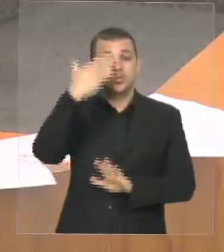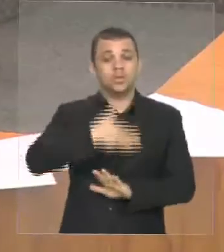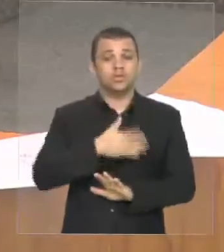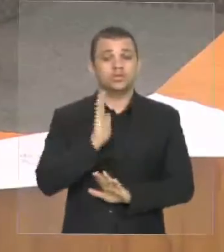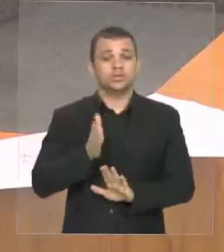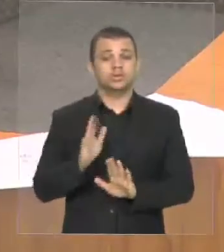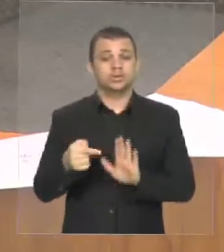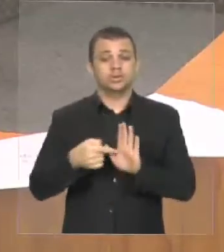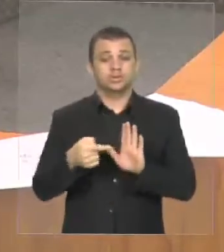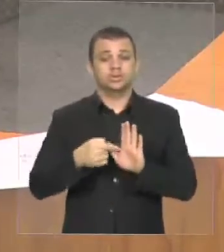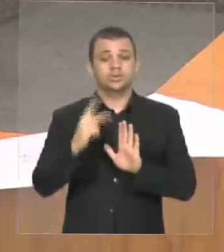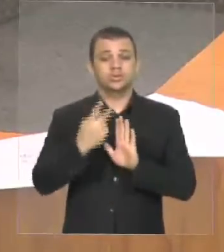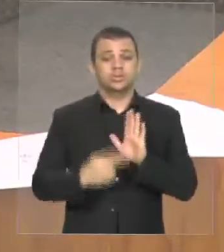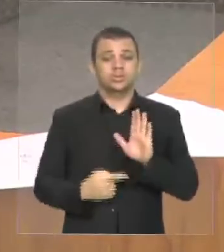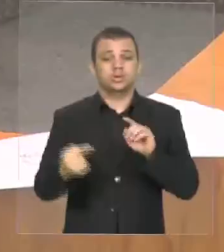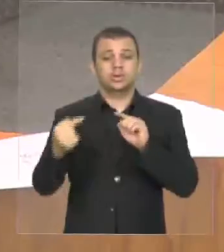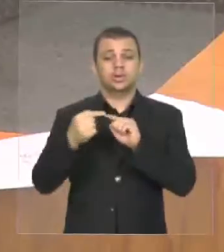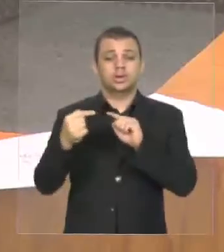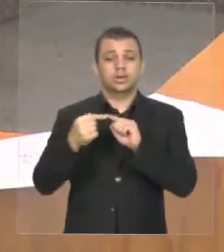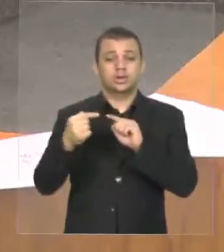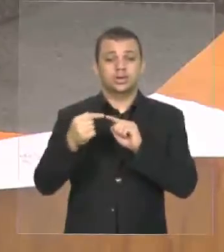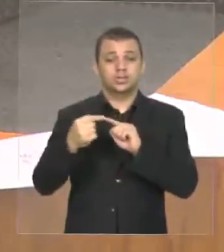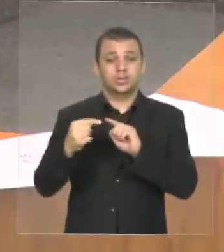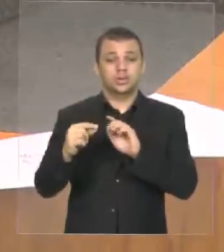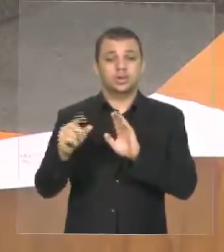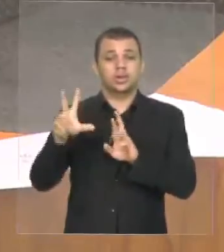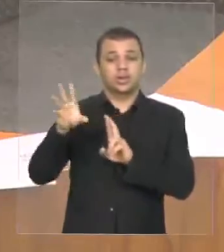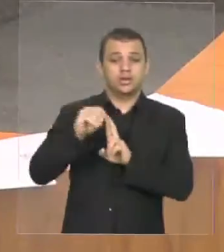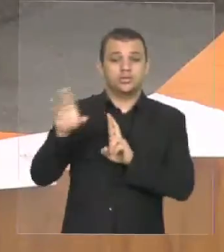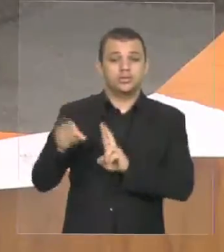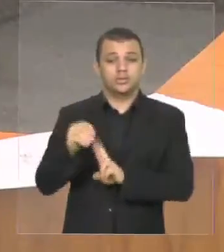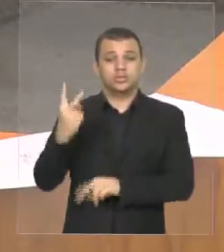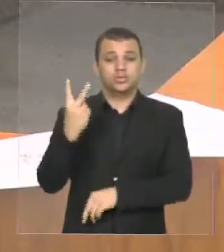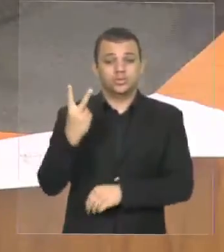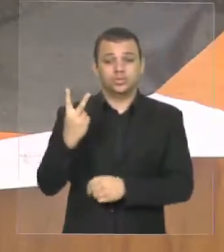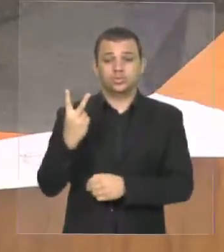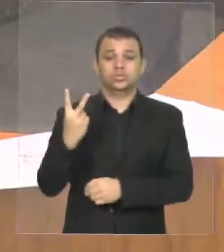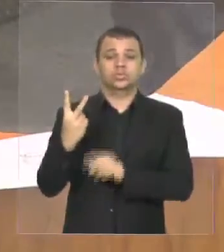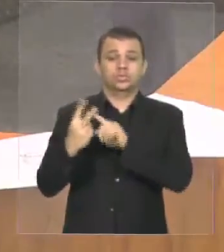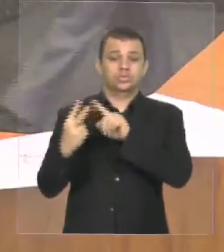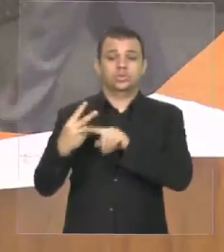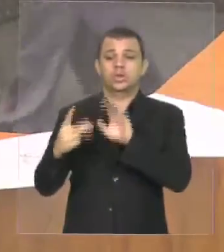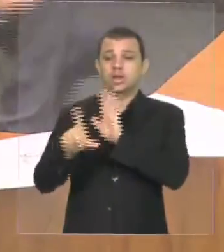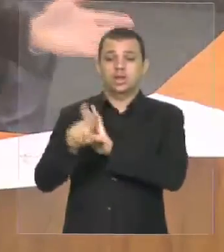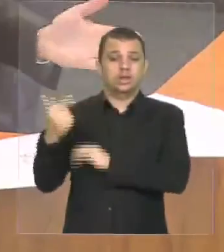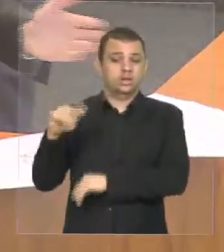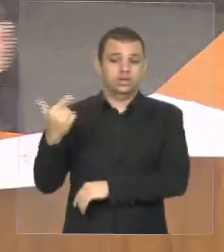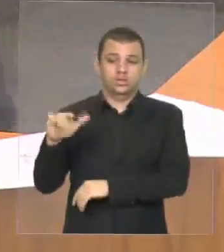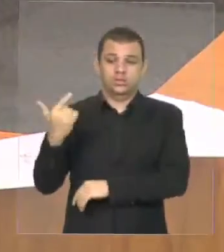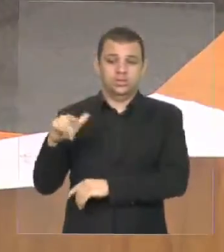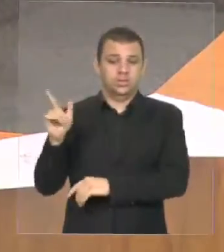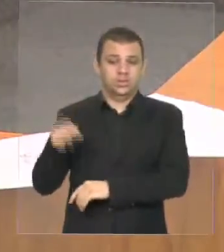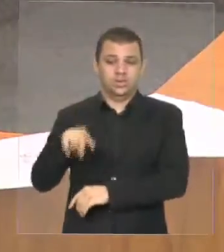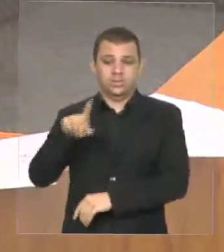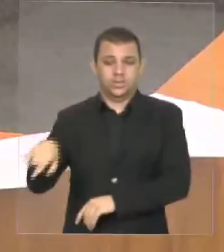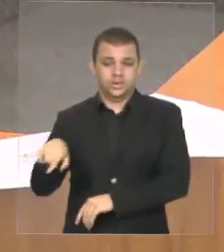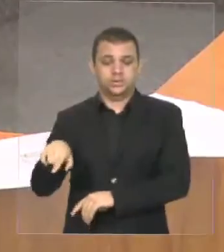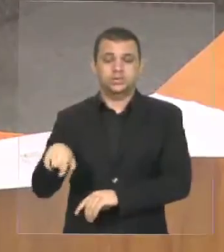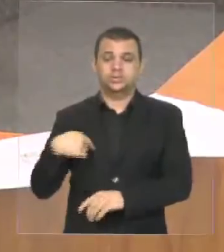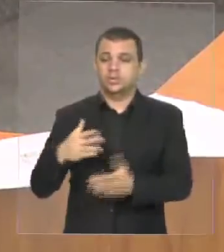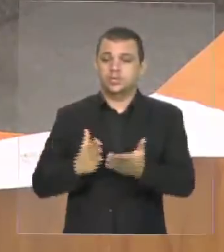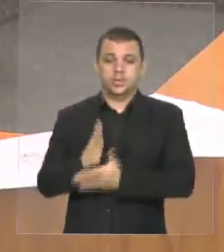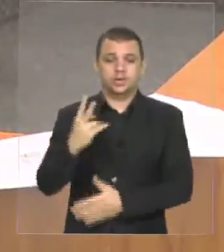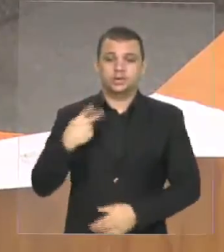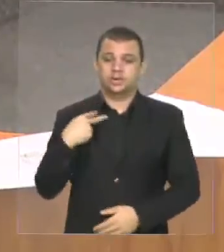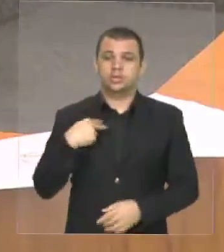que esse projeto faz referência a 2 dispositivos legais que não existem mais e que, portanto, não pode ser aprovado, e que